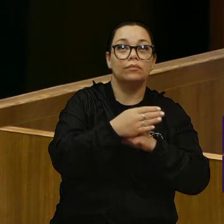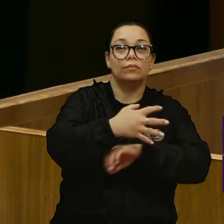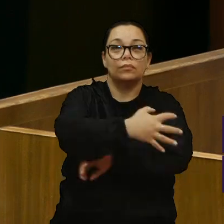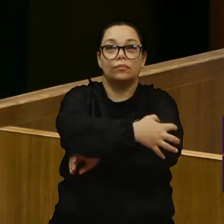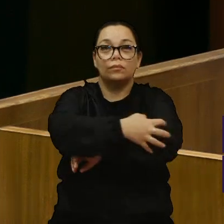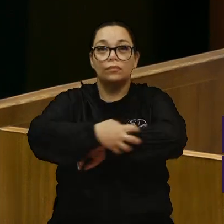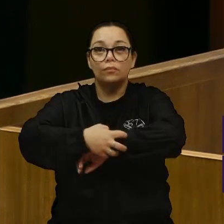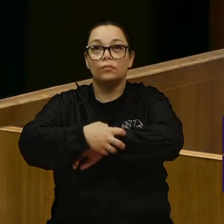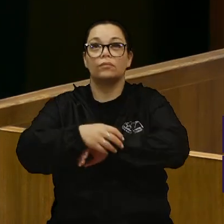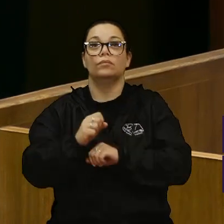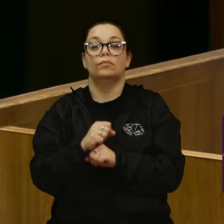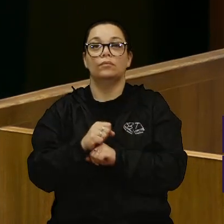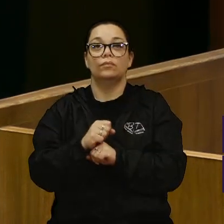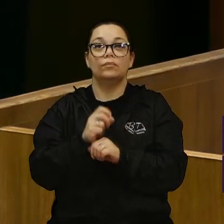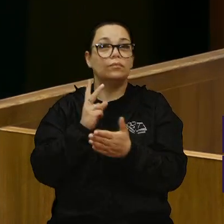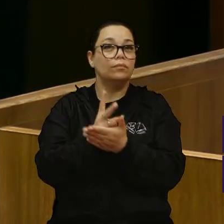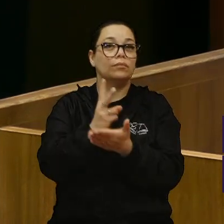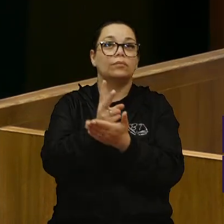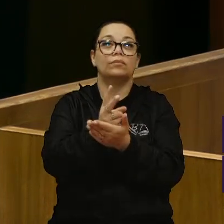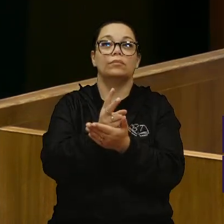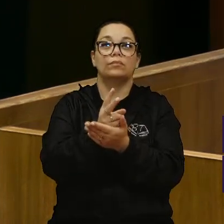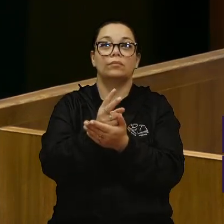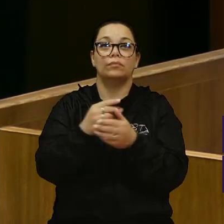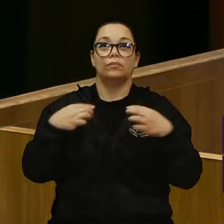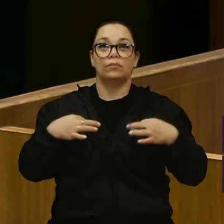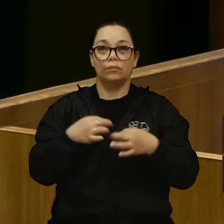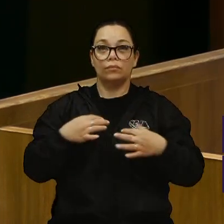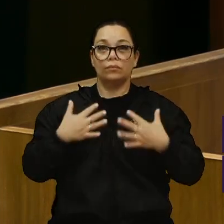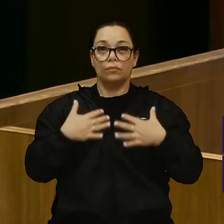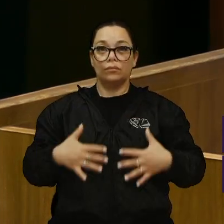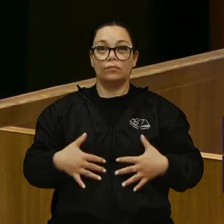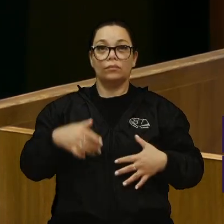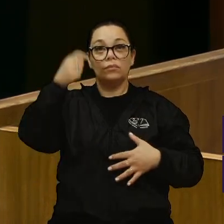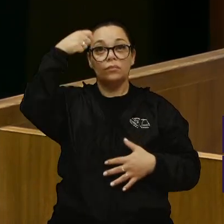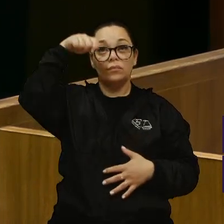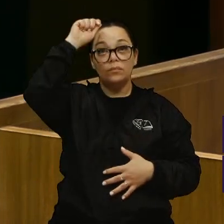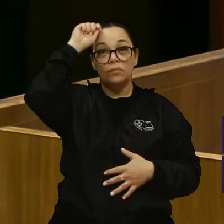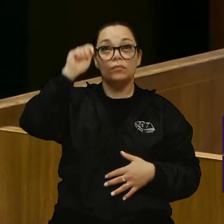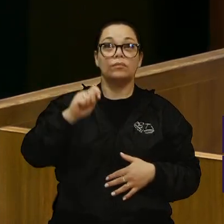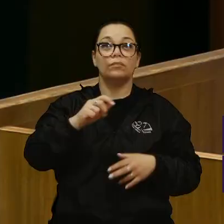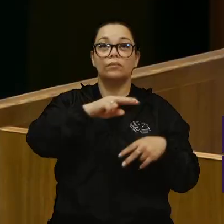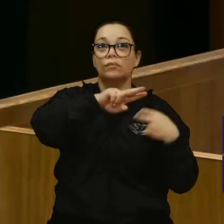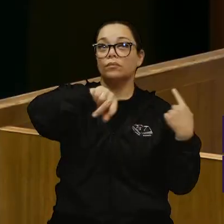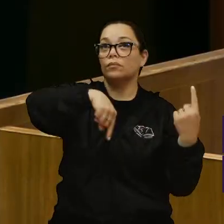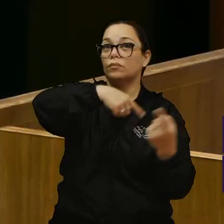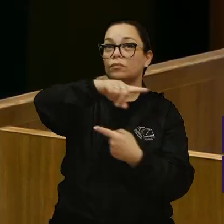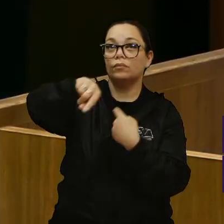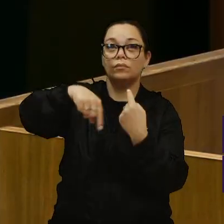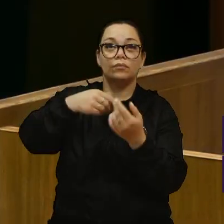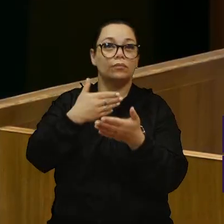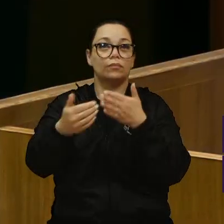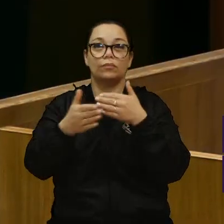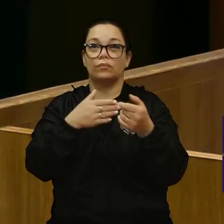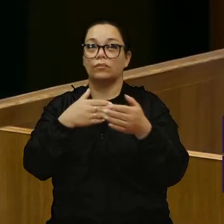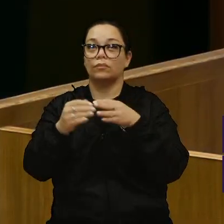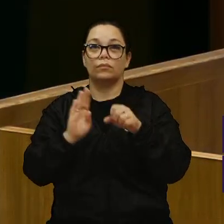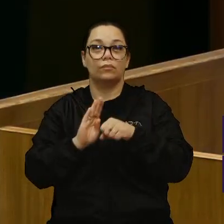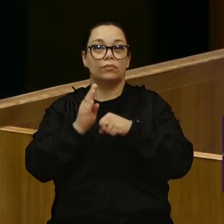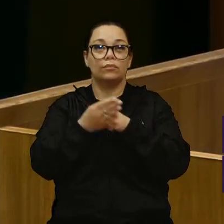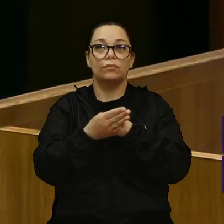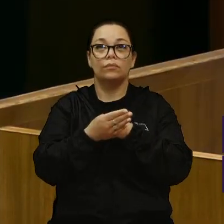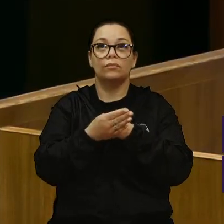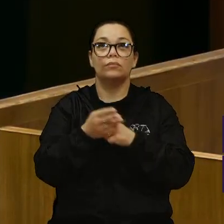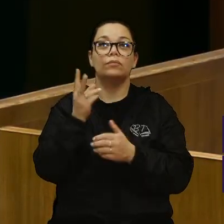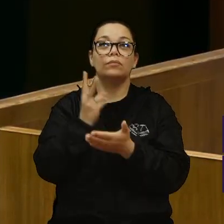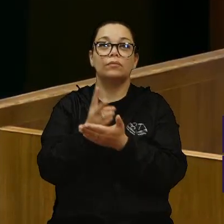periferia, e nós sempre vamos com camiseta da UX, nós podemos circular em qualquer bairro desse município. Nós